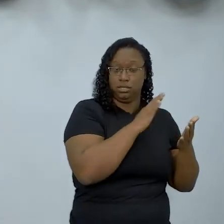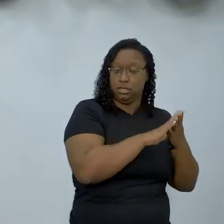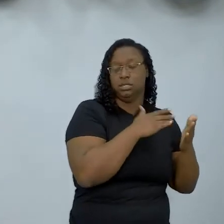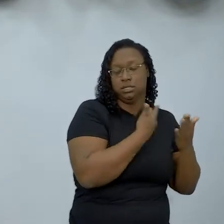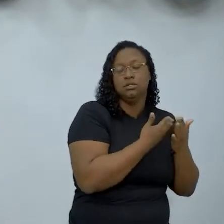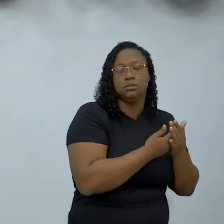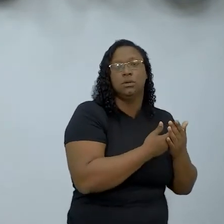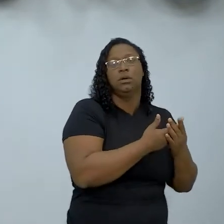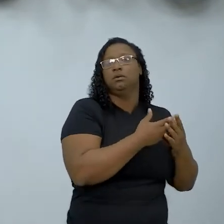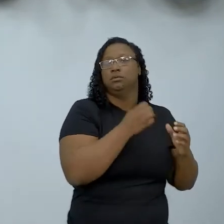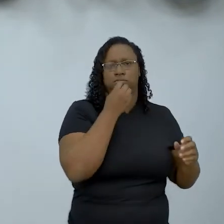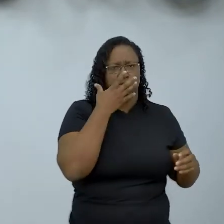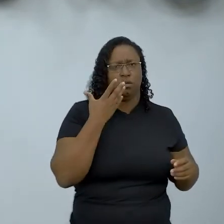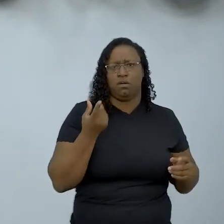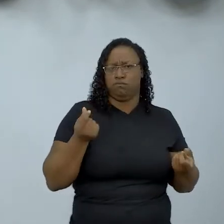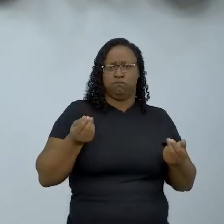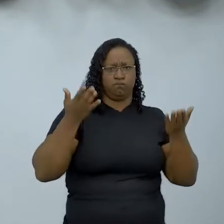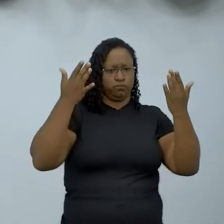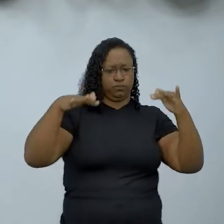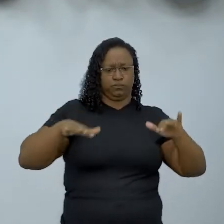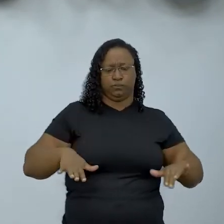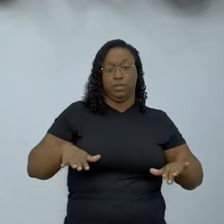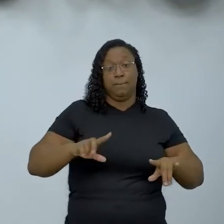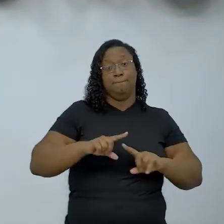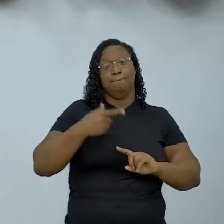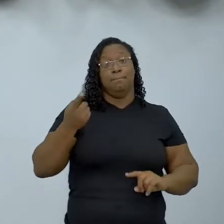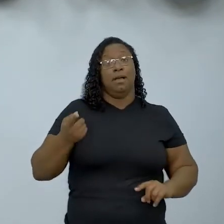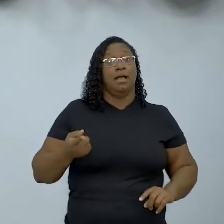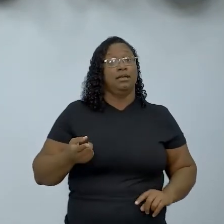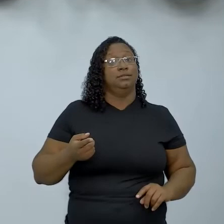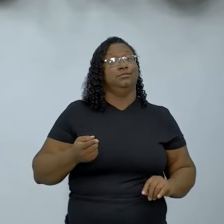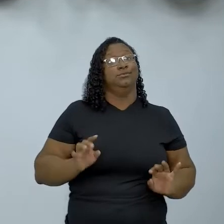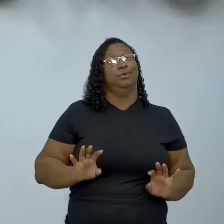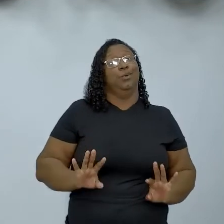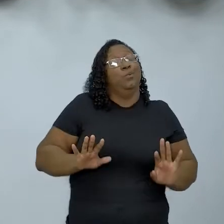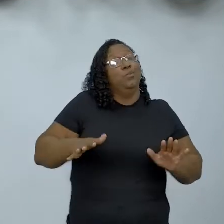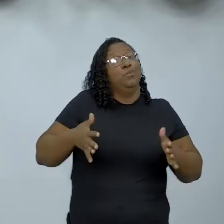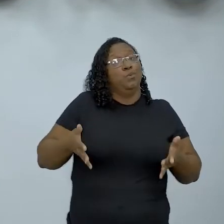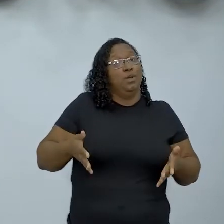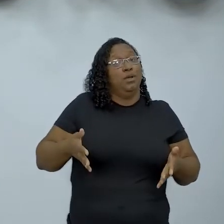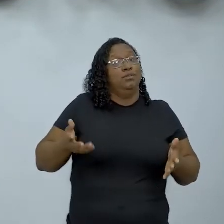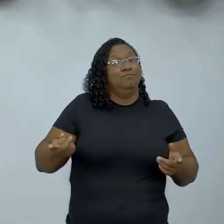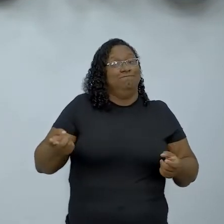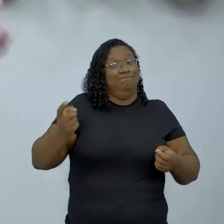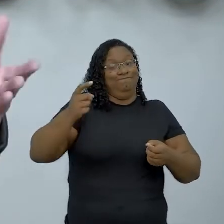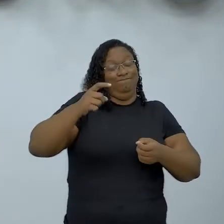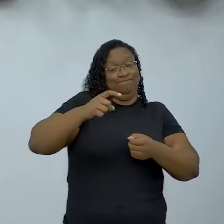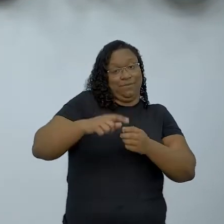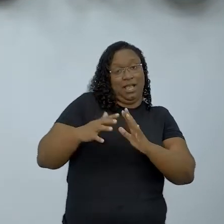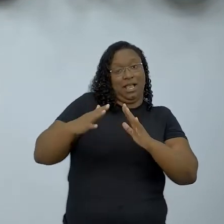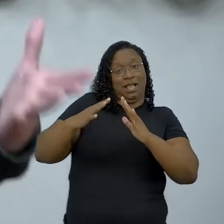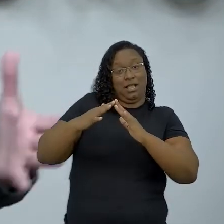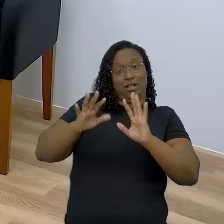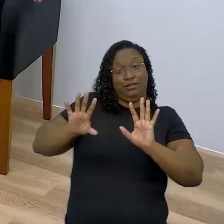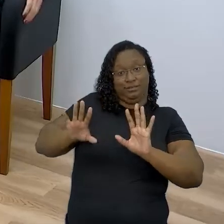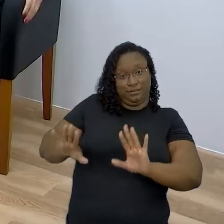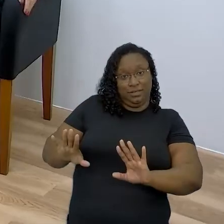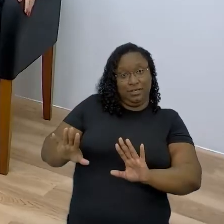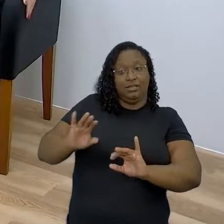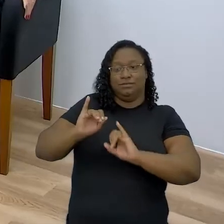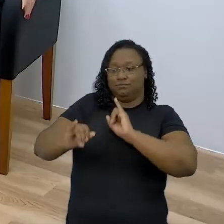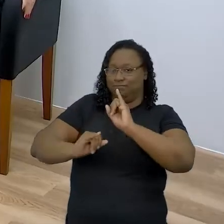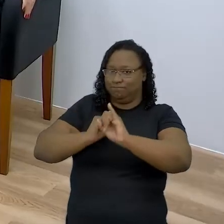office, que ele ainda tá em home office, né? Alguns dias. E eu vi que depois que teve esse home office, o consumo aumentou. Porque ele fica lá, trabalhando no